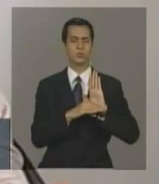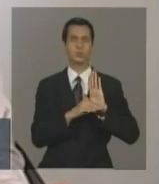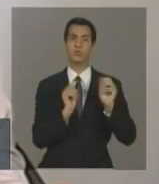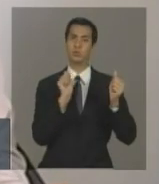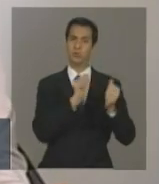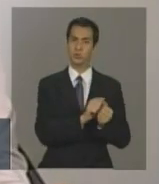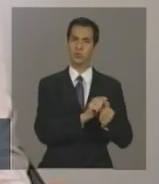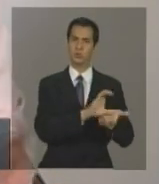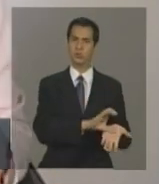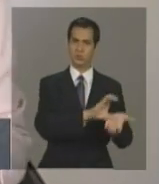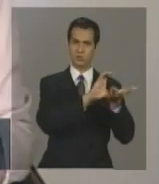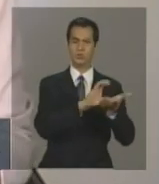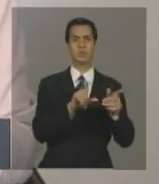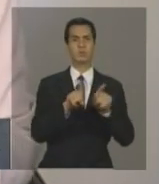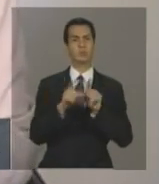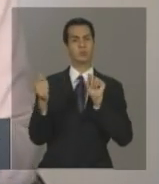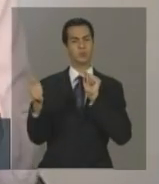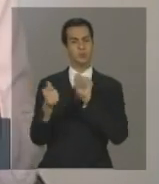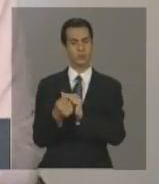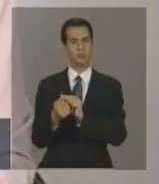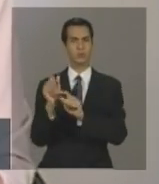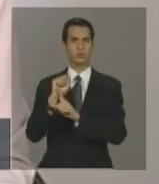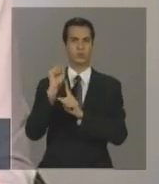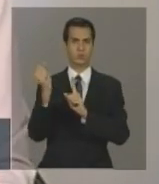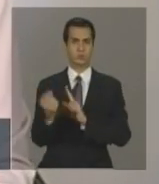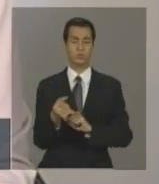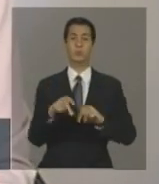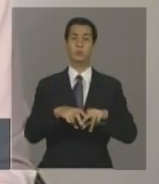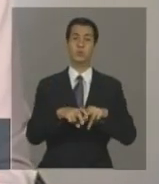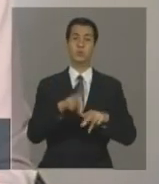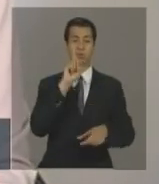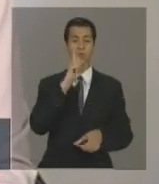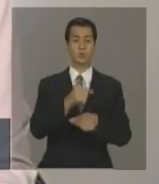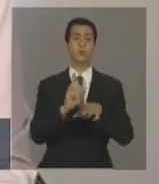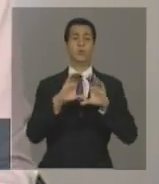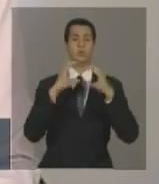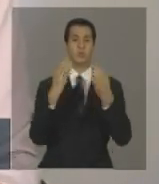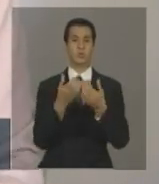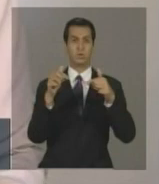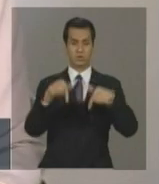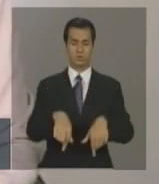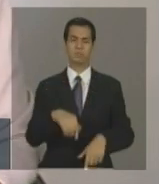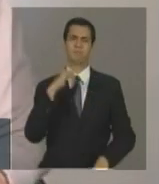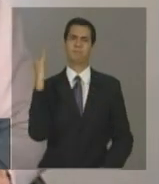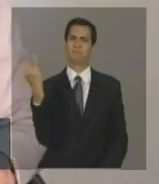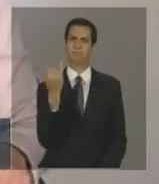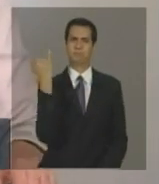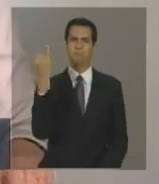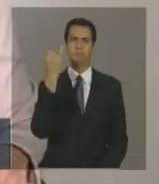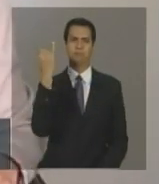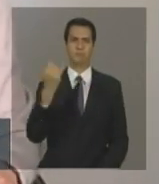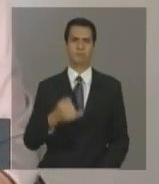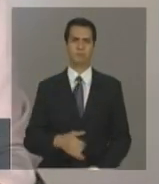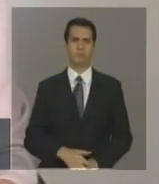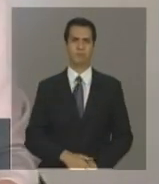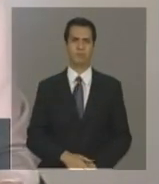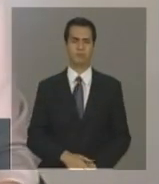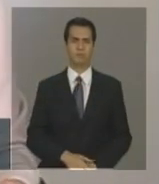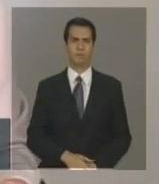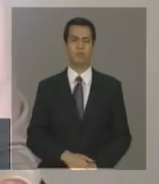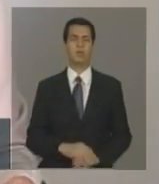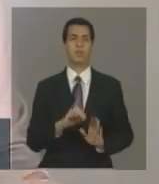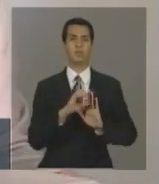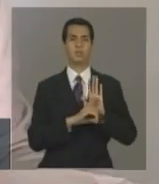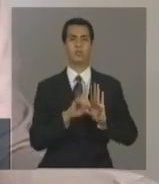civil. Então, este encontro para nós é importante nesse sentido. A diretriz de número 15,